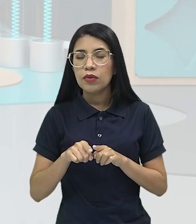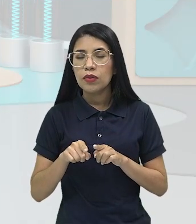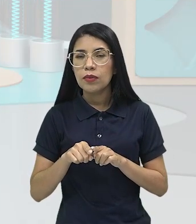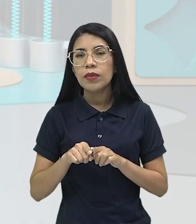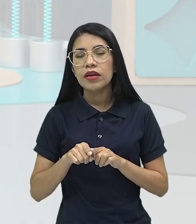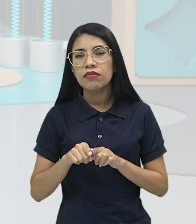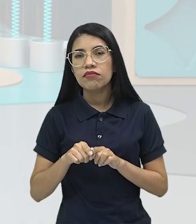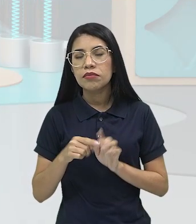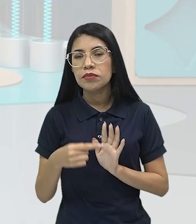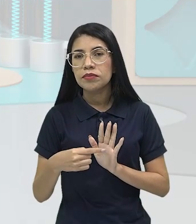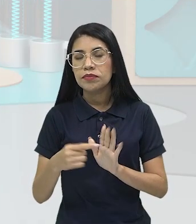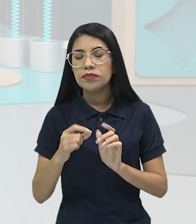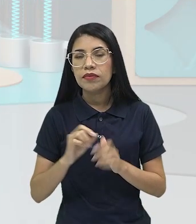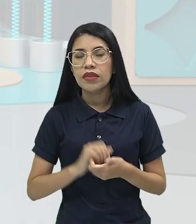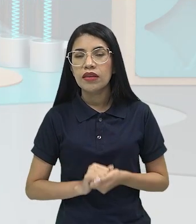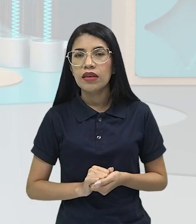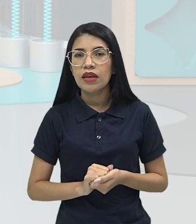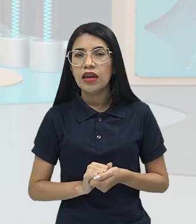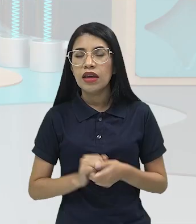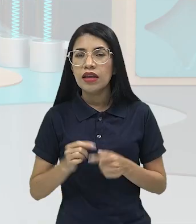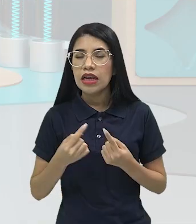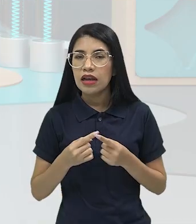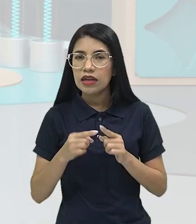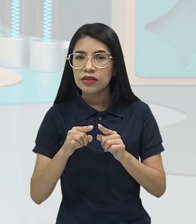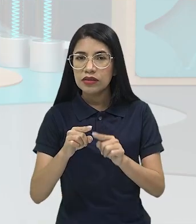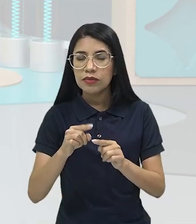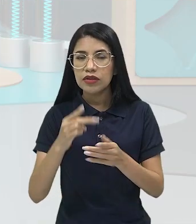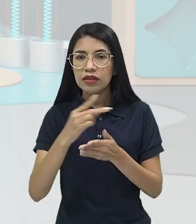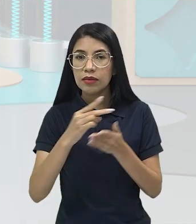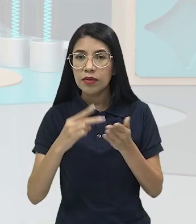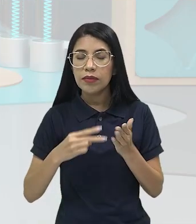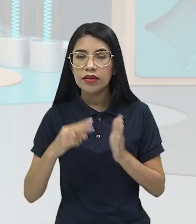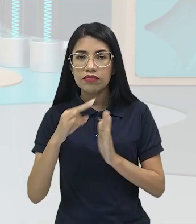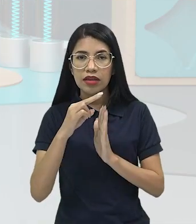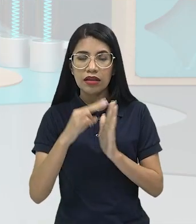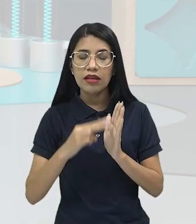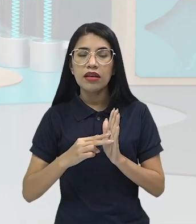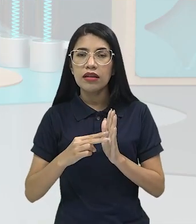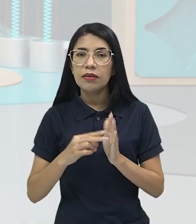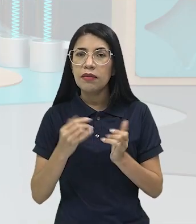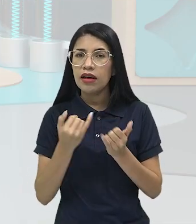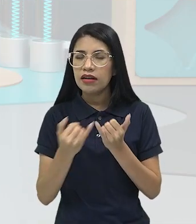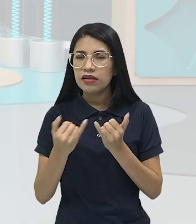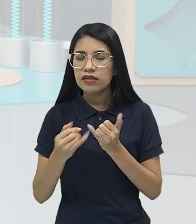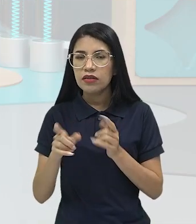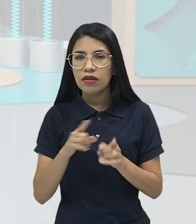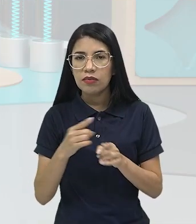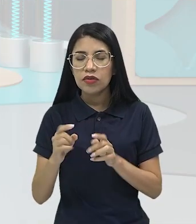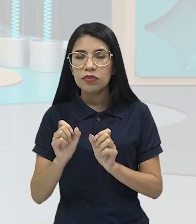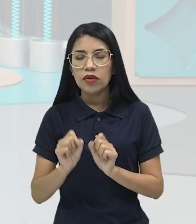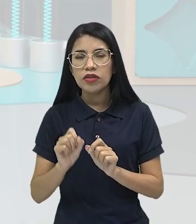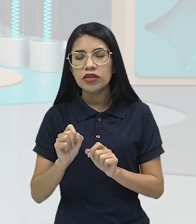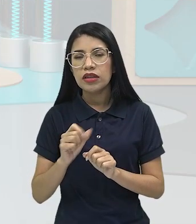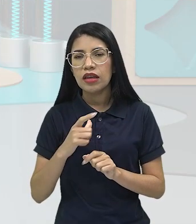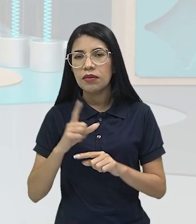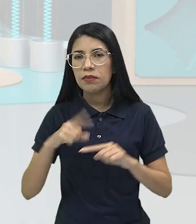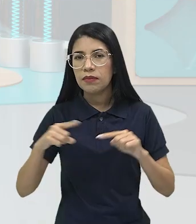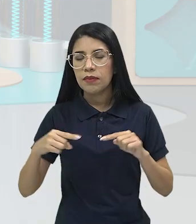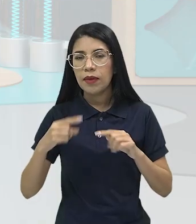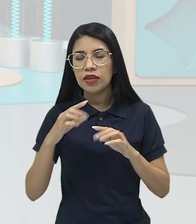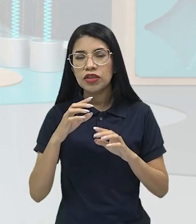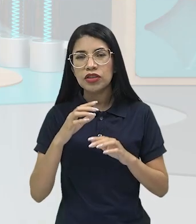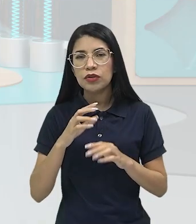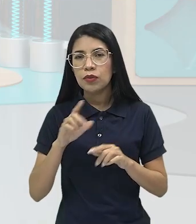lira, o instrumento musical que acompanhava os poemas na leitura, muito próximo da música. Então você podia ter uma lira, podia ter uma flauta,